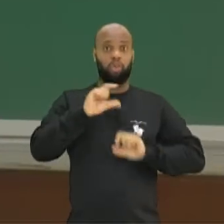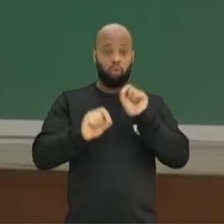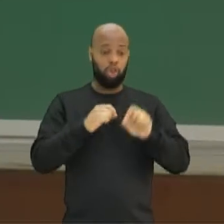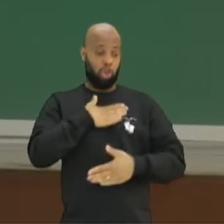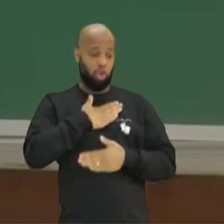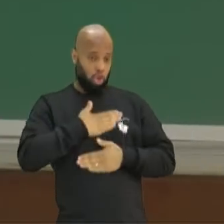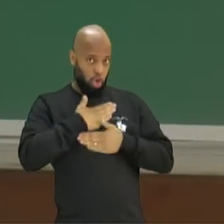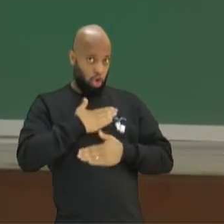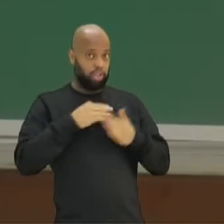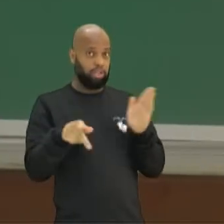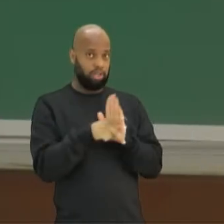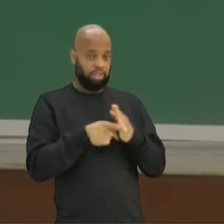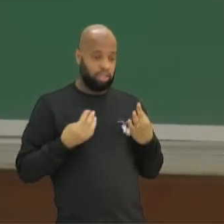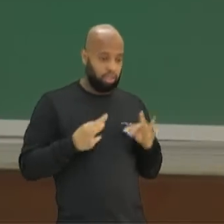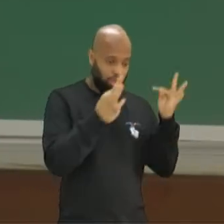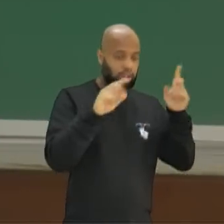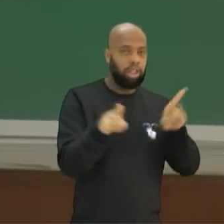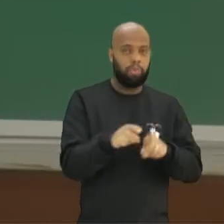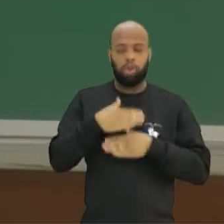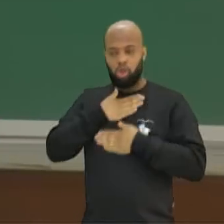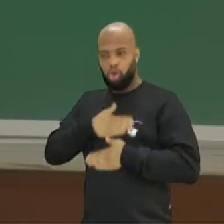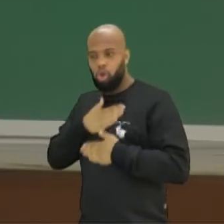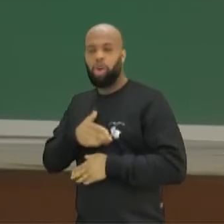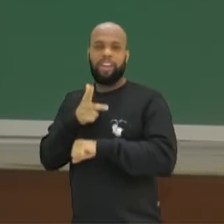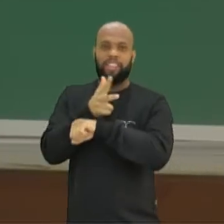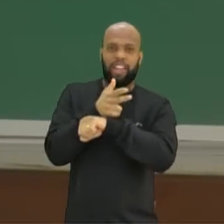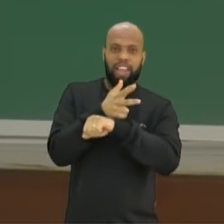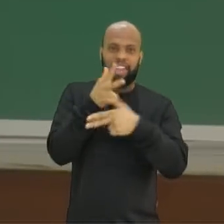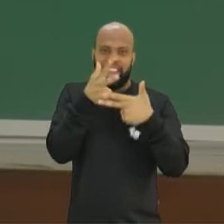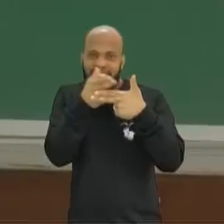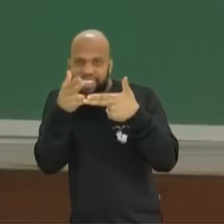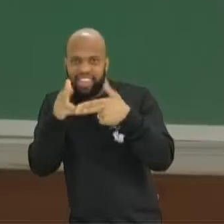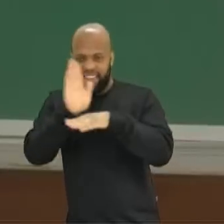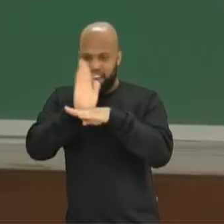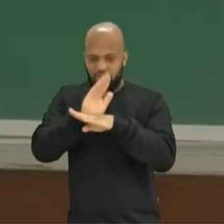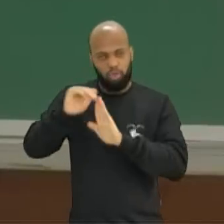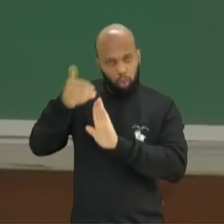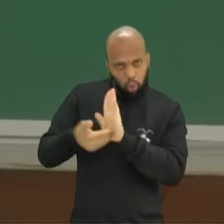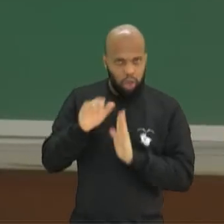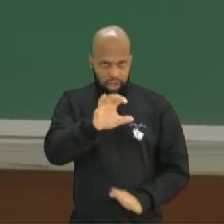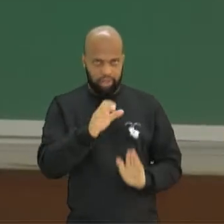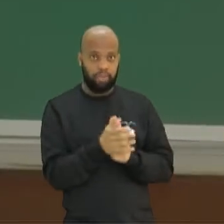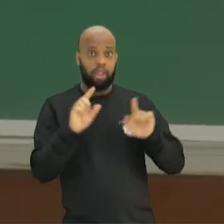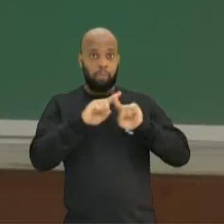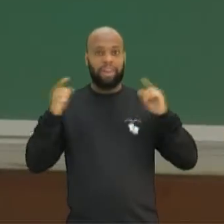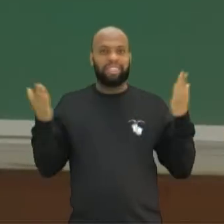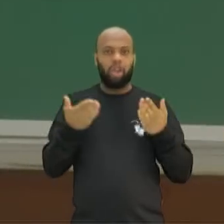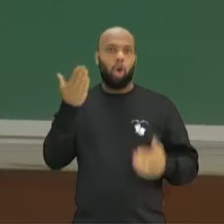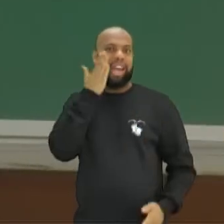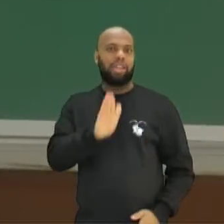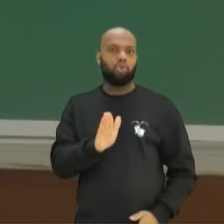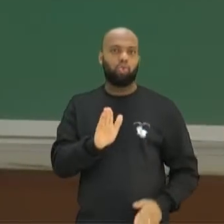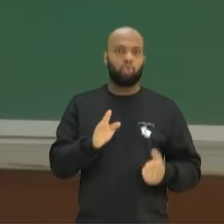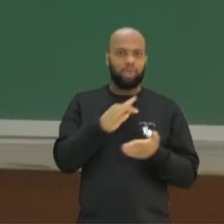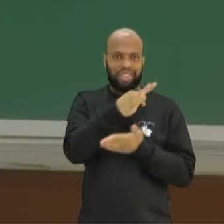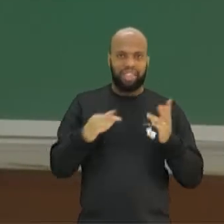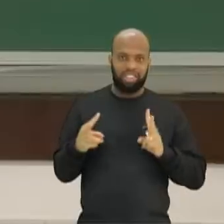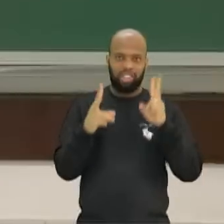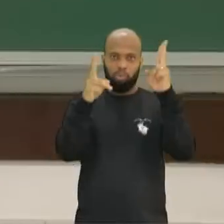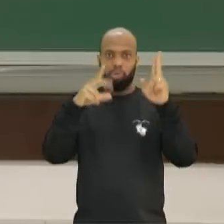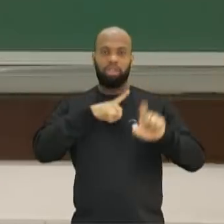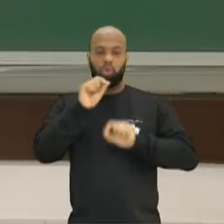de tecnologia e de entretenimento. Mas nesse último trecho que nós lemos, o autor está fazendo o quê? Ele